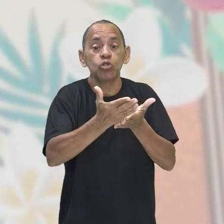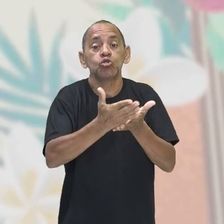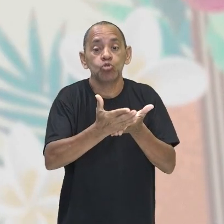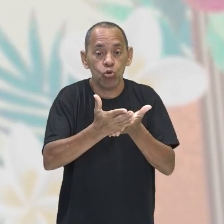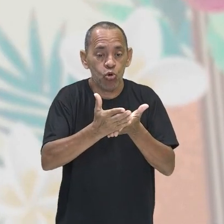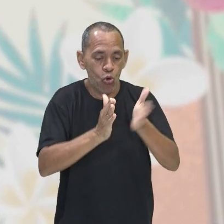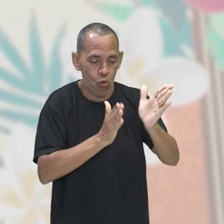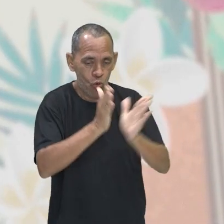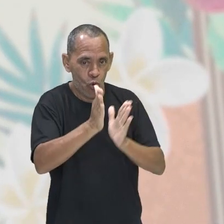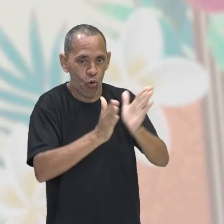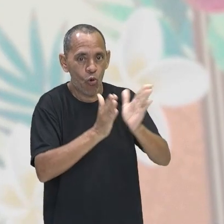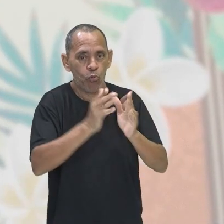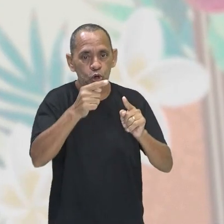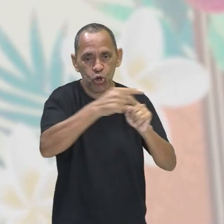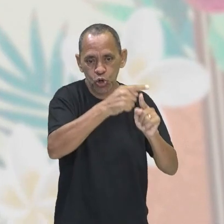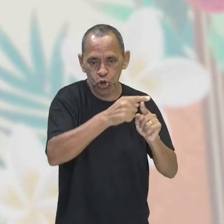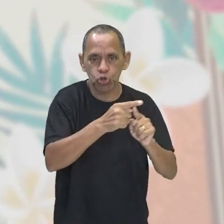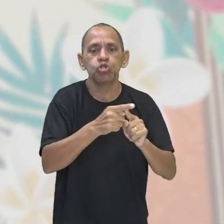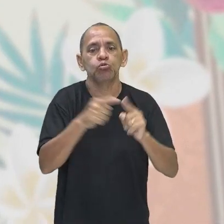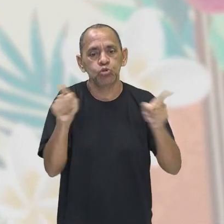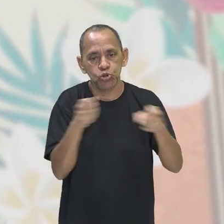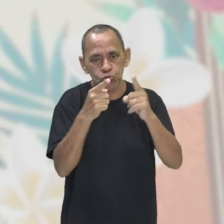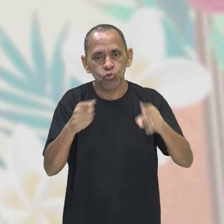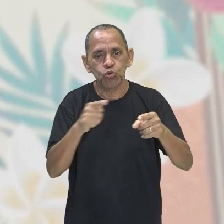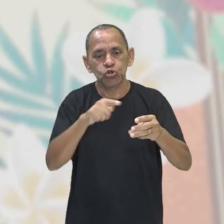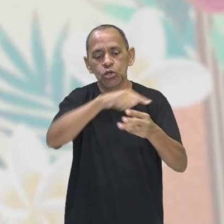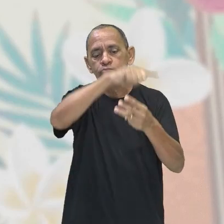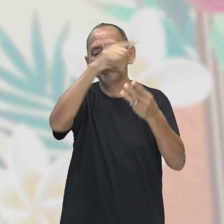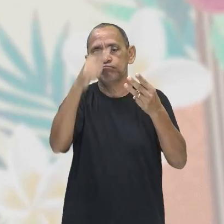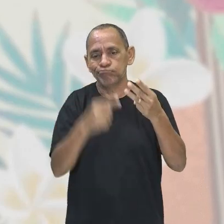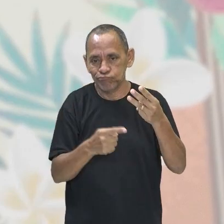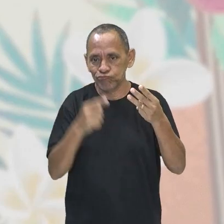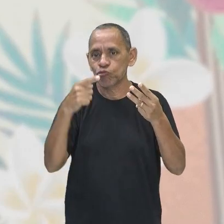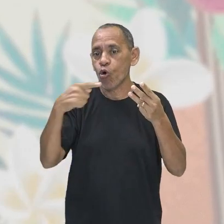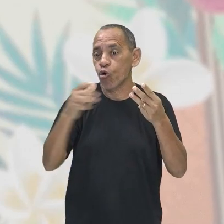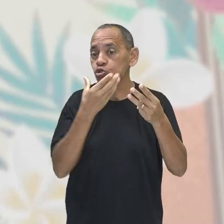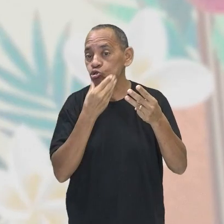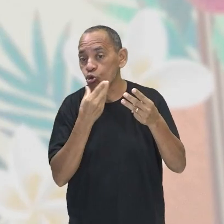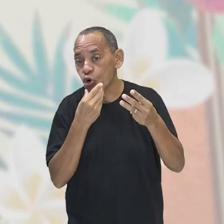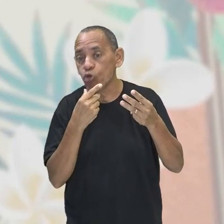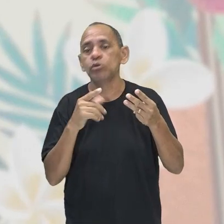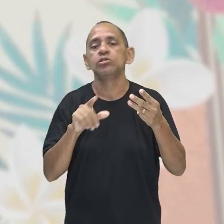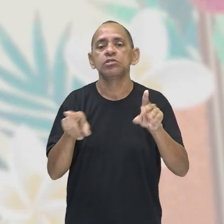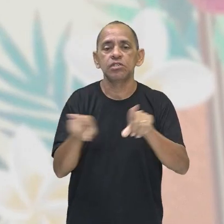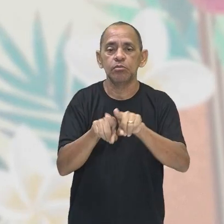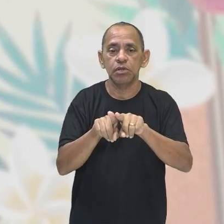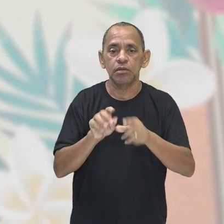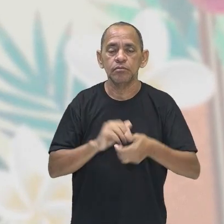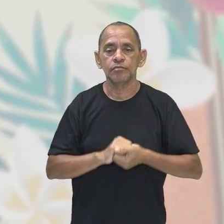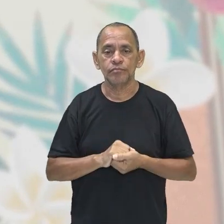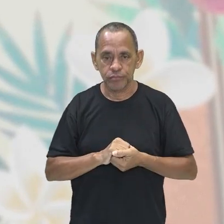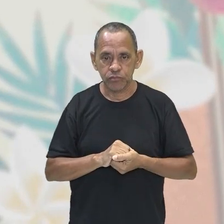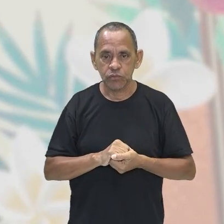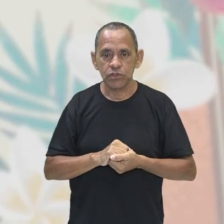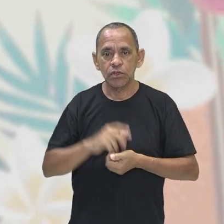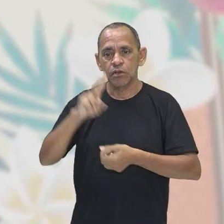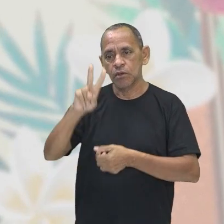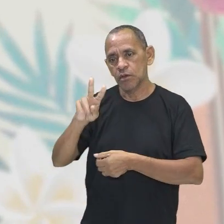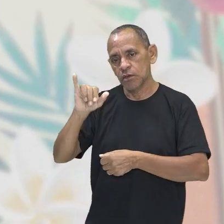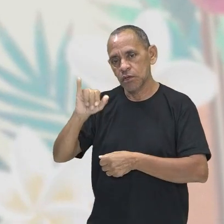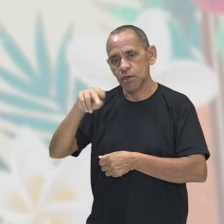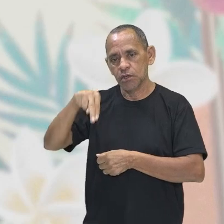Brasil, junto a João Gilberto e Tom Jobim. Marcos Vinícius de Moraes nasceu no Rio de Janeiro no dia 19 de outubro